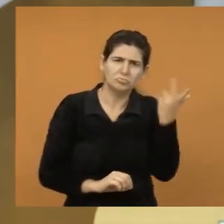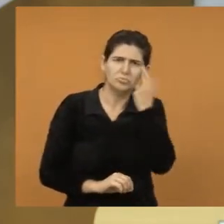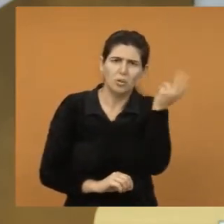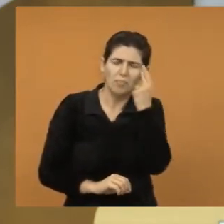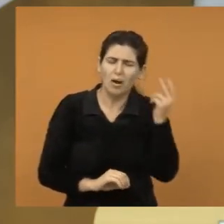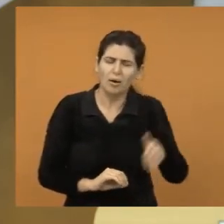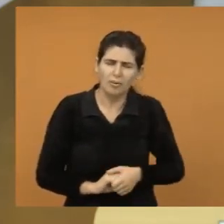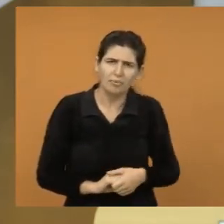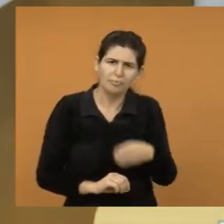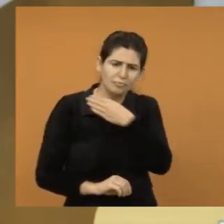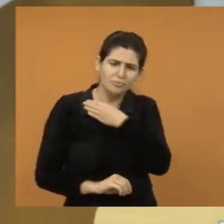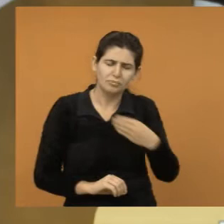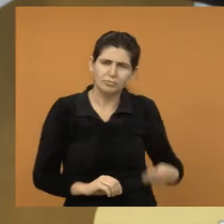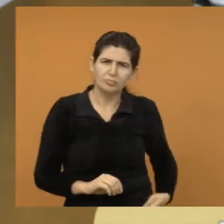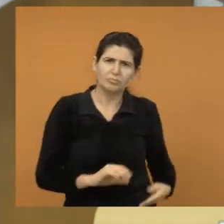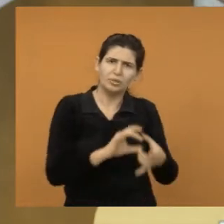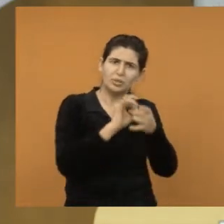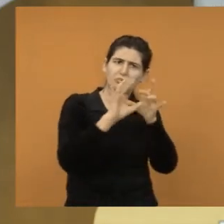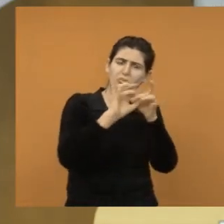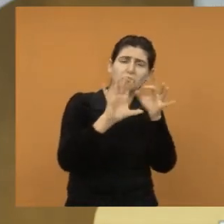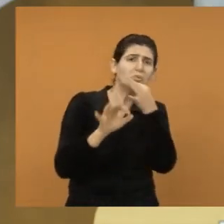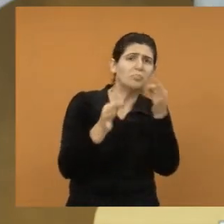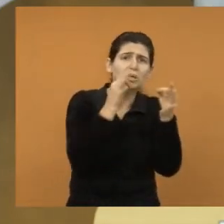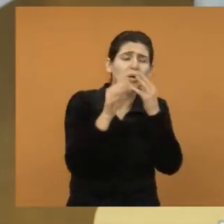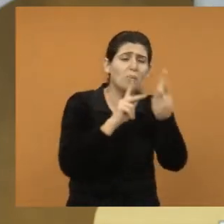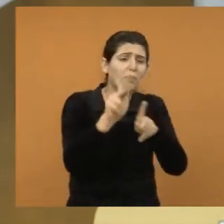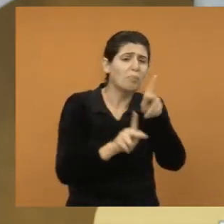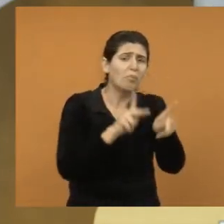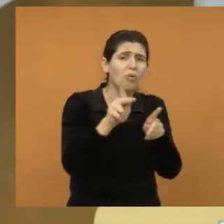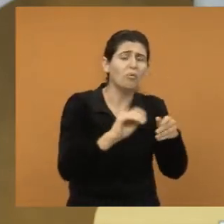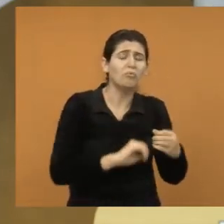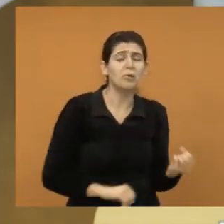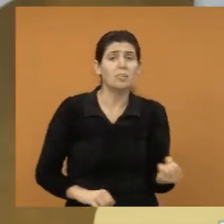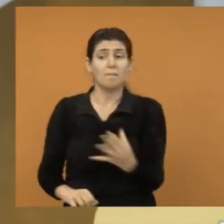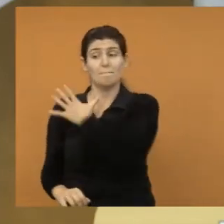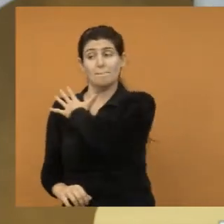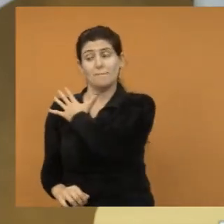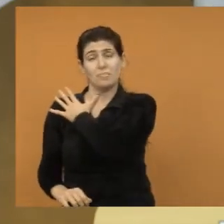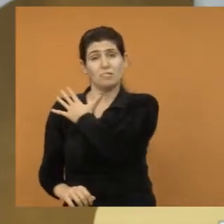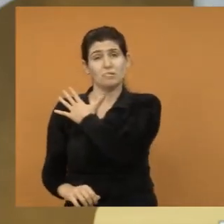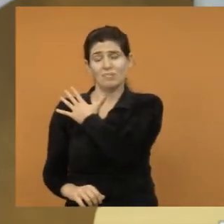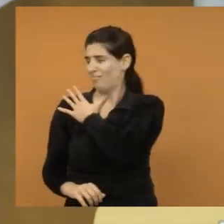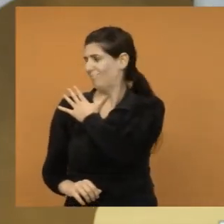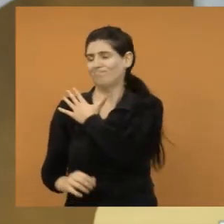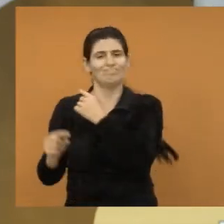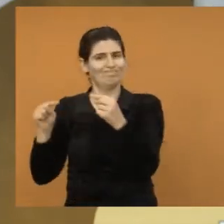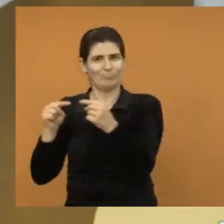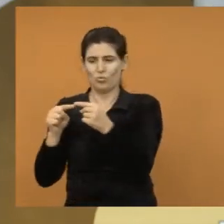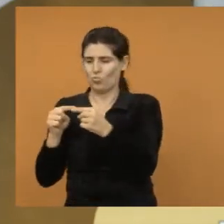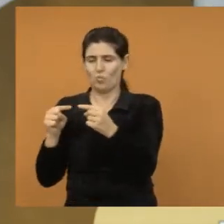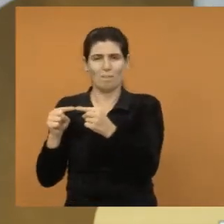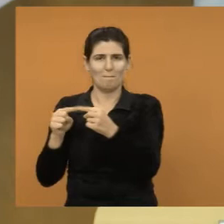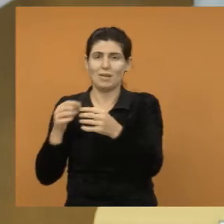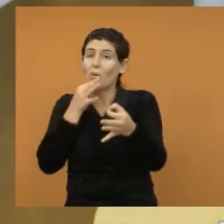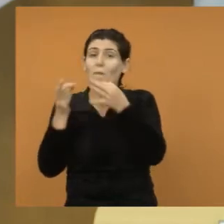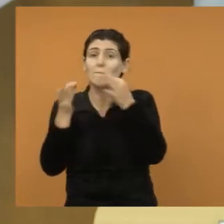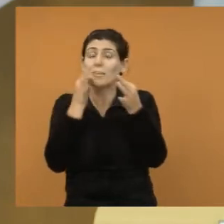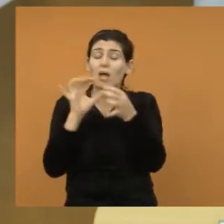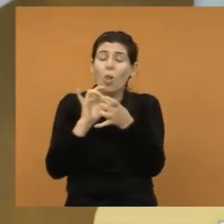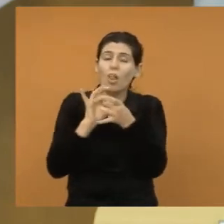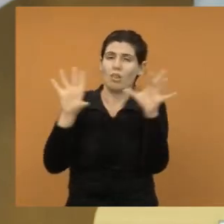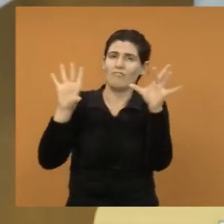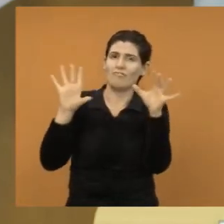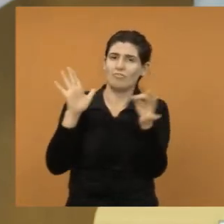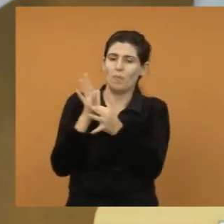São atribuições exatamente distintas. E militar não combina com a democracia. Se